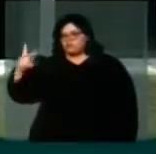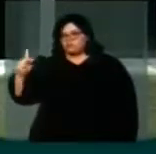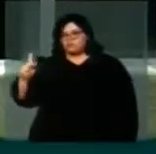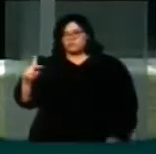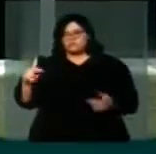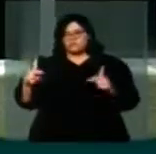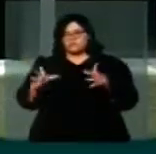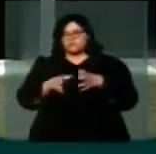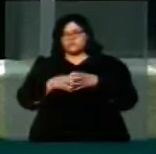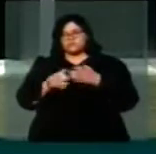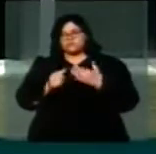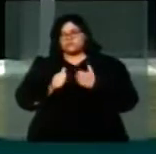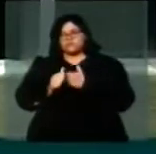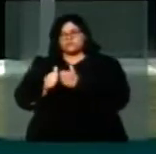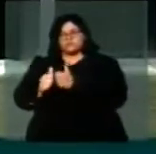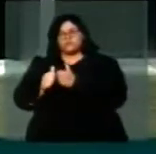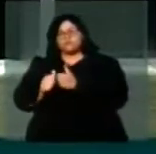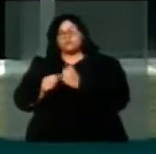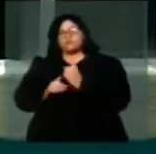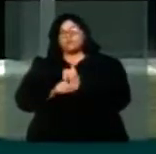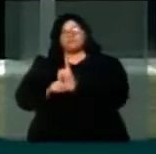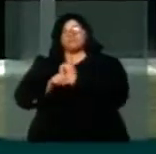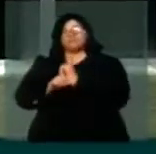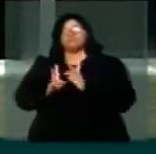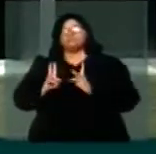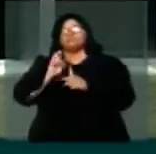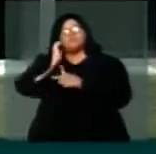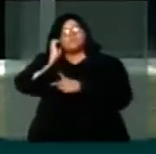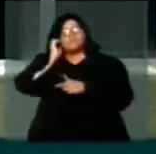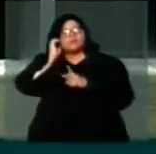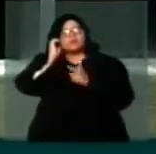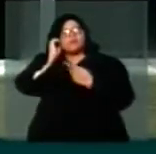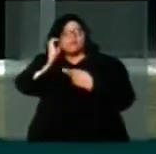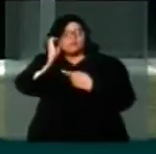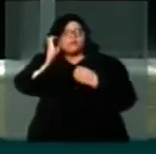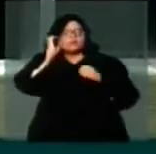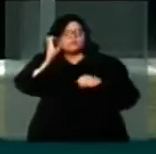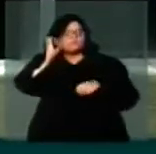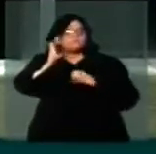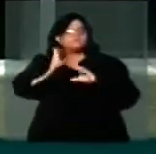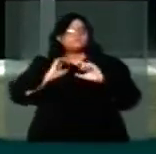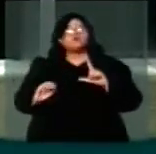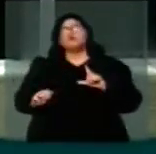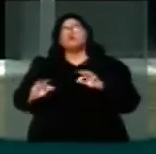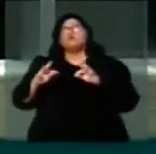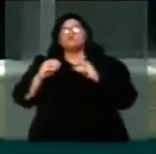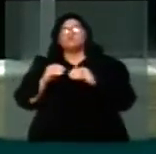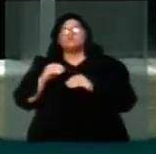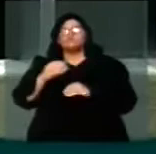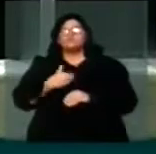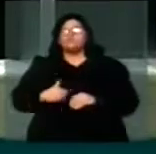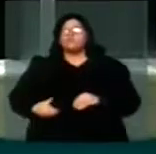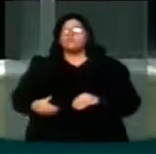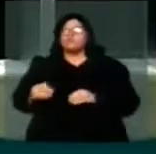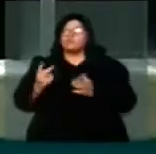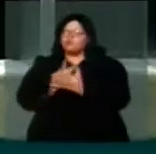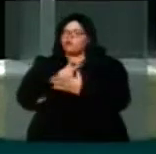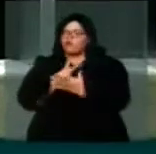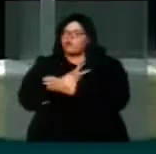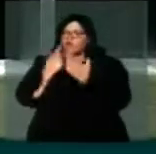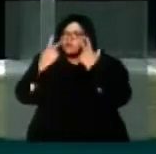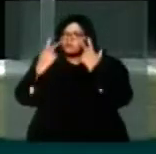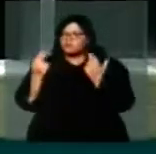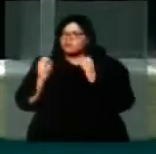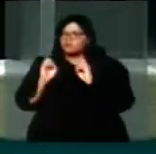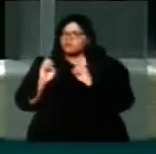grande hegemonia na ilha, não sem cometer erros, como todo governante nesse período todo, né? E